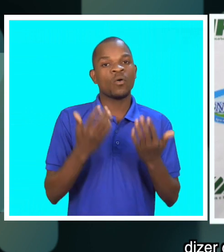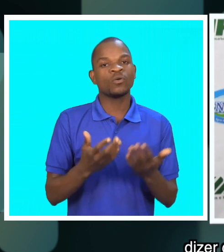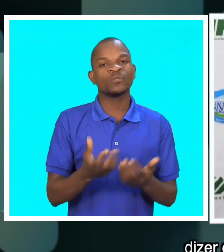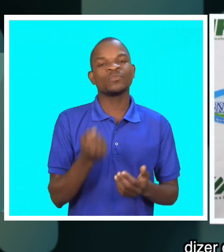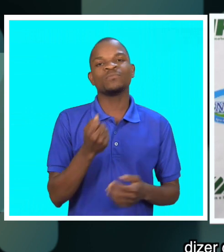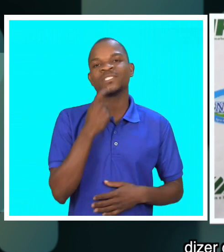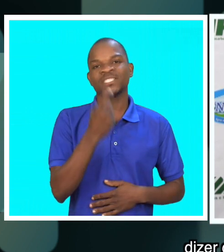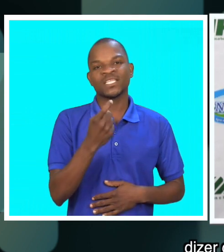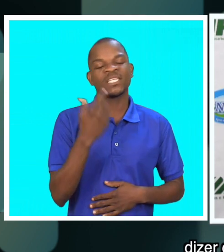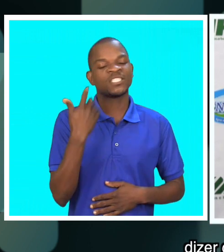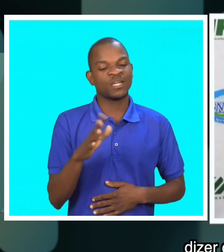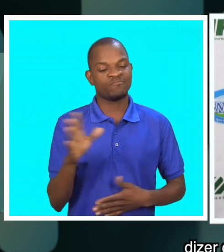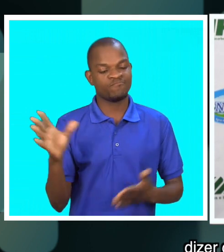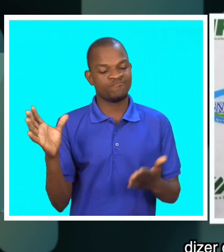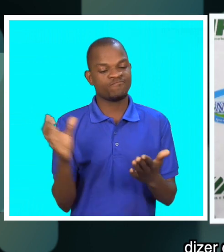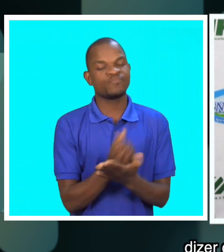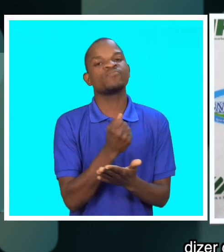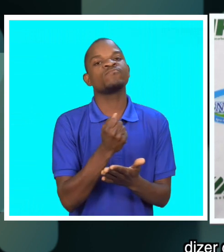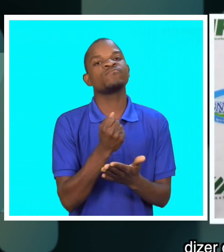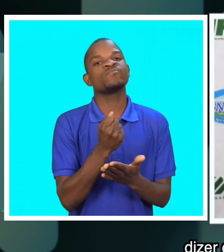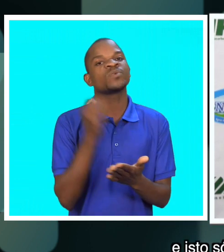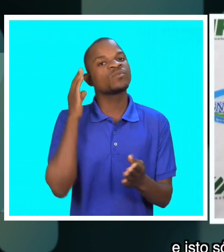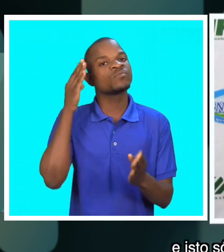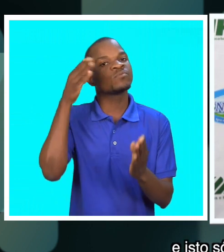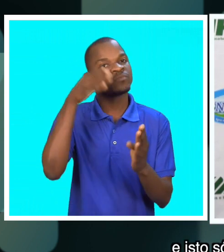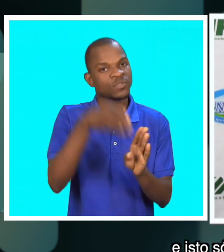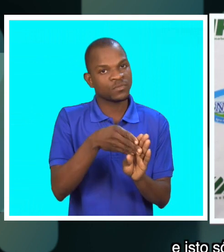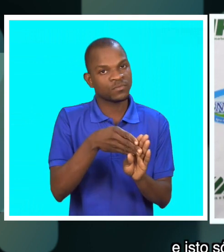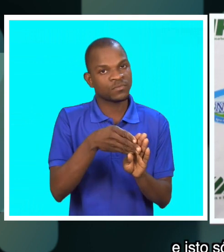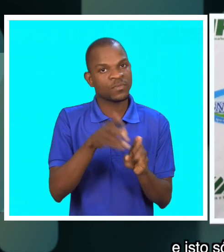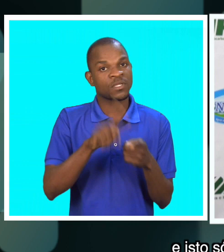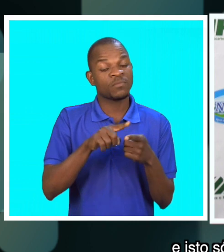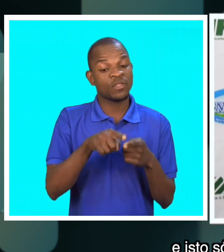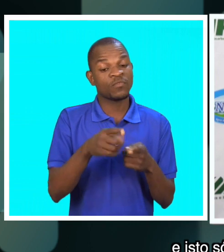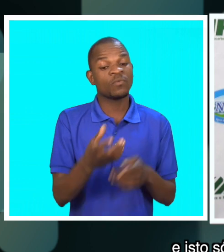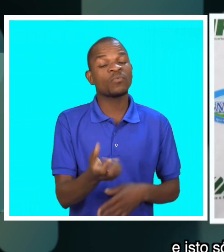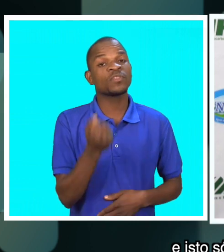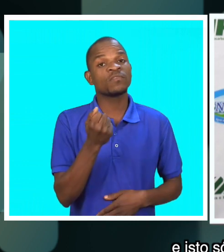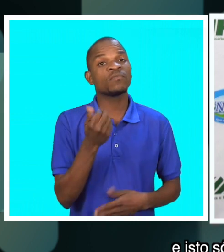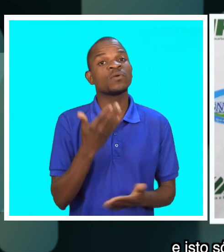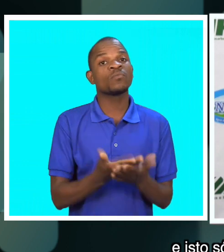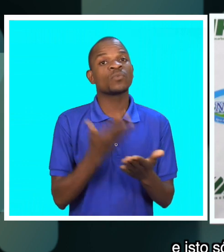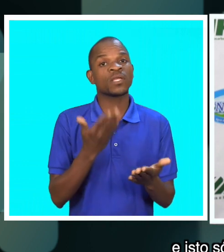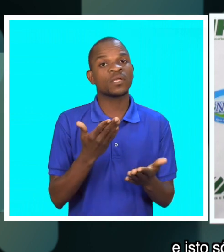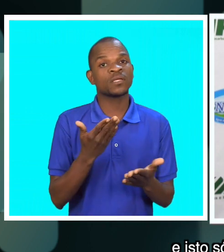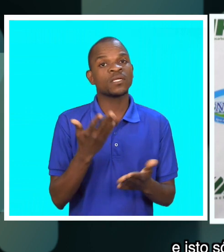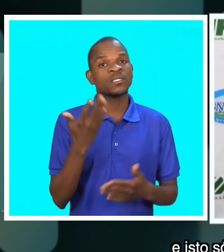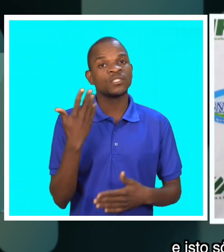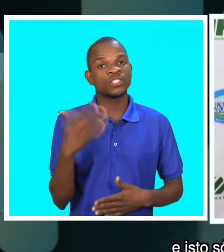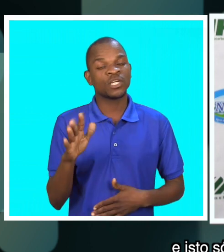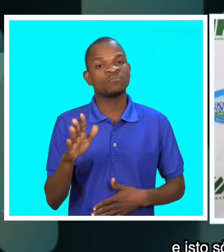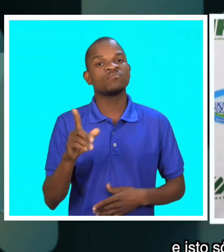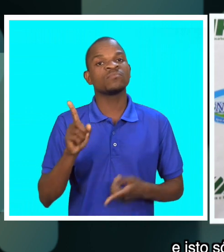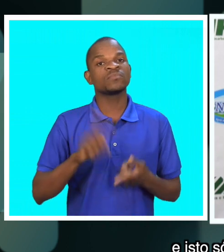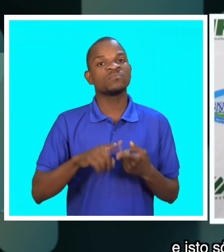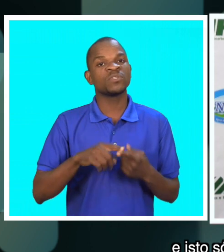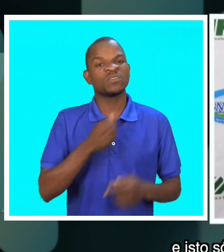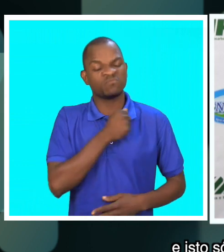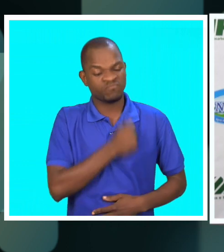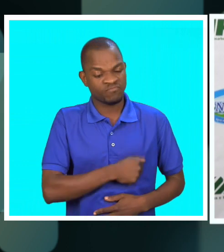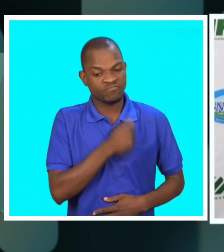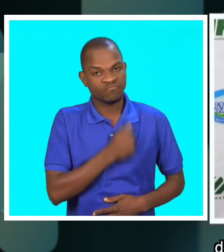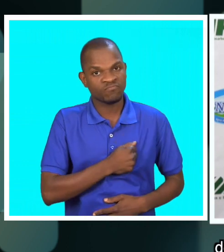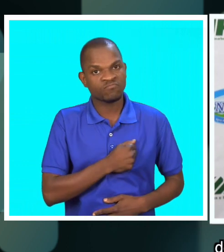cumprimos as metas estabelecidas. E isto só foi possível graças ao